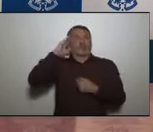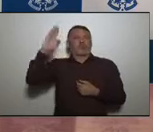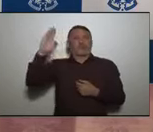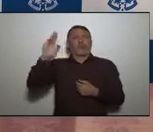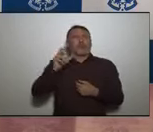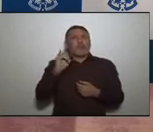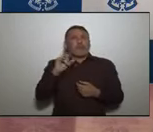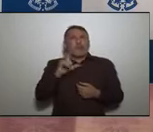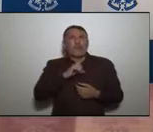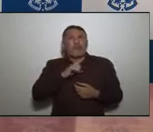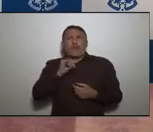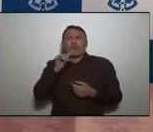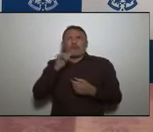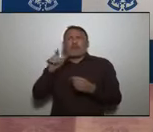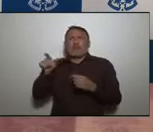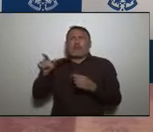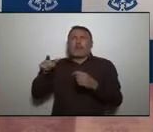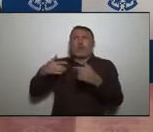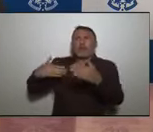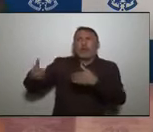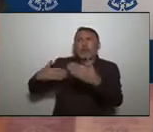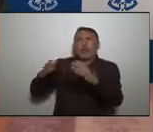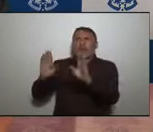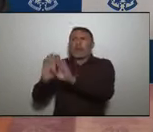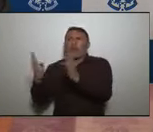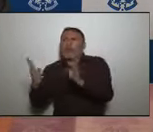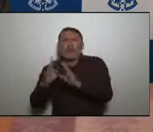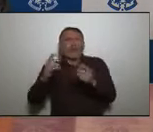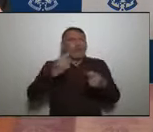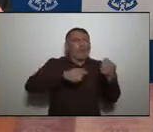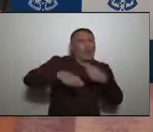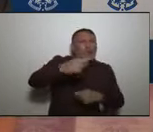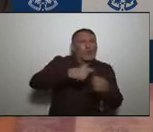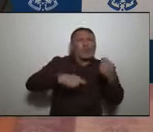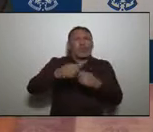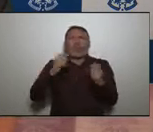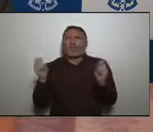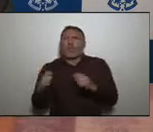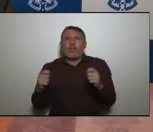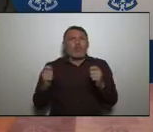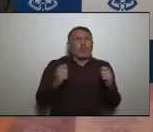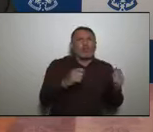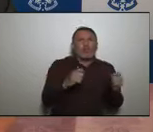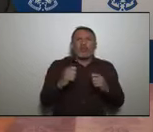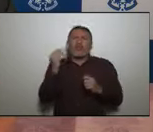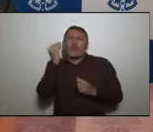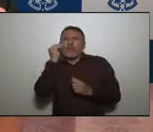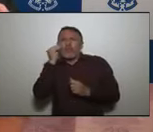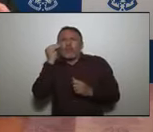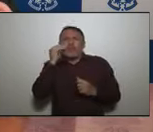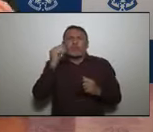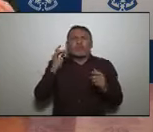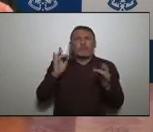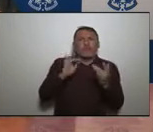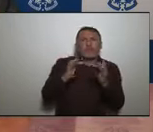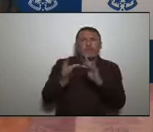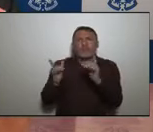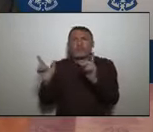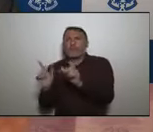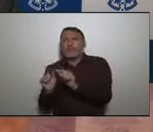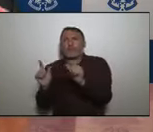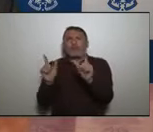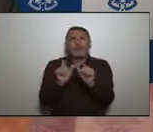de atividade econômica mínimo que seja, mantendo, né, a menor interação e mantendo